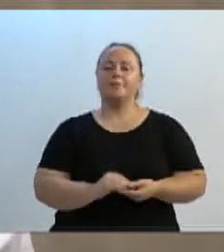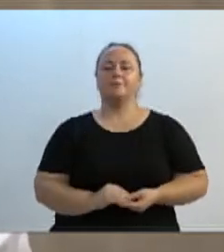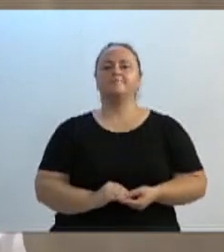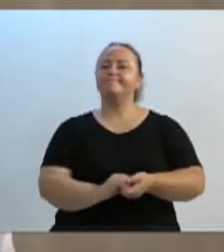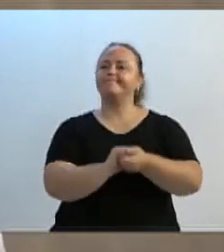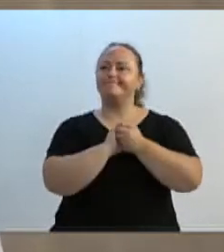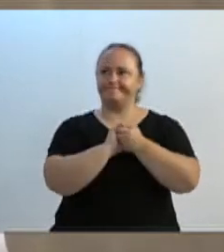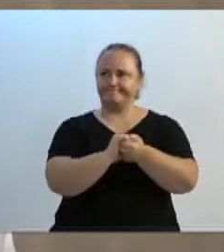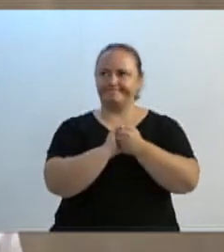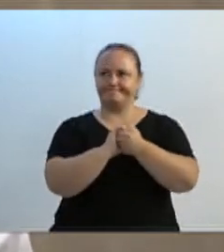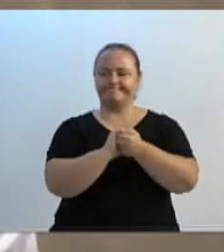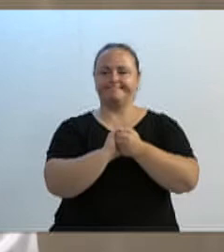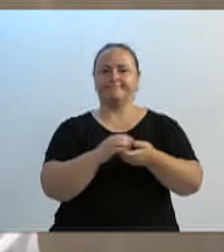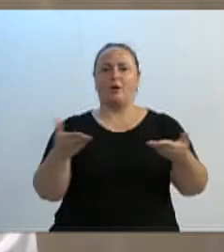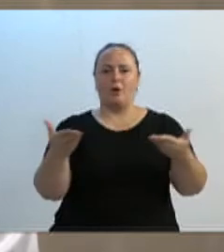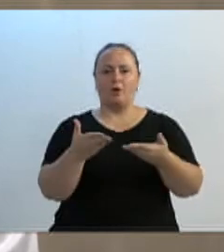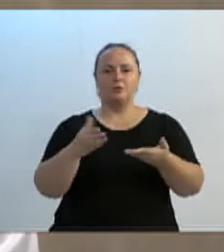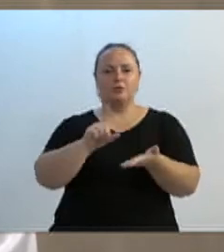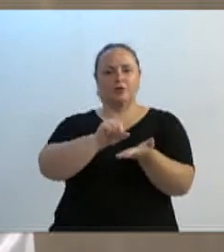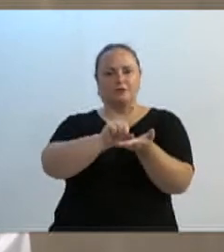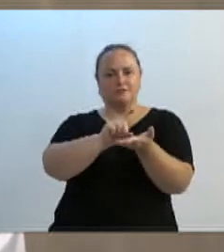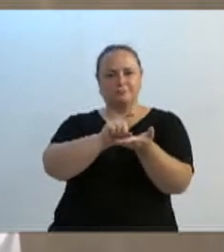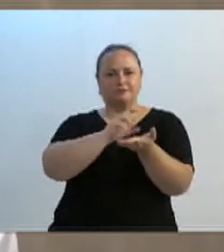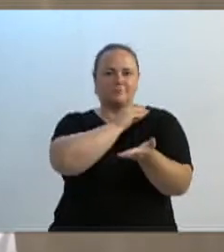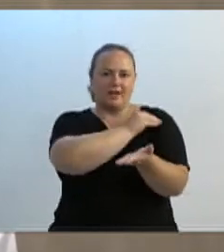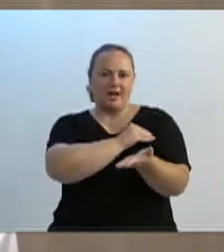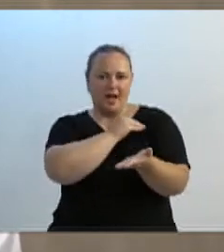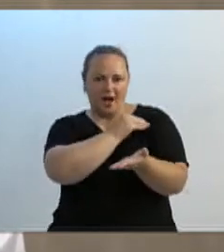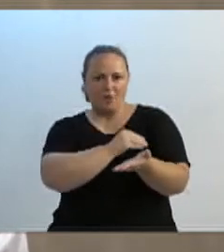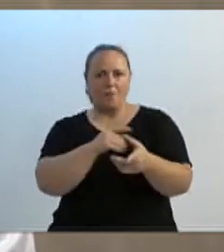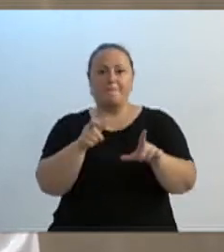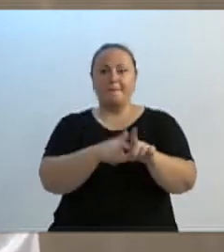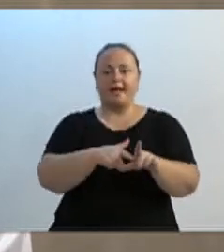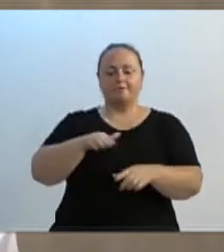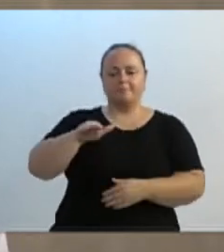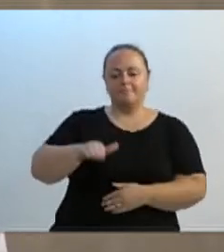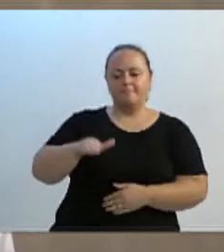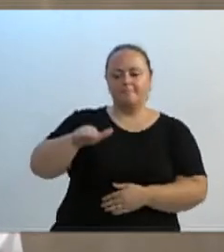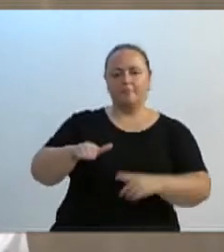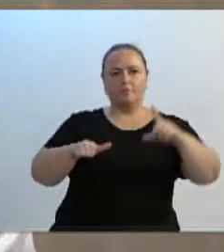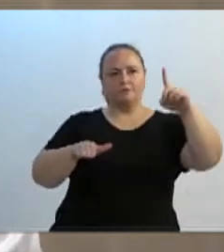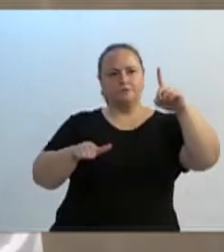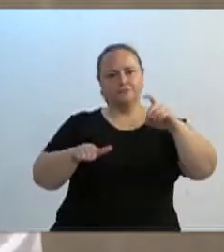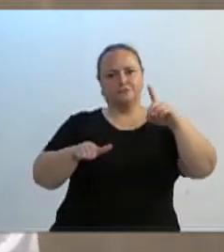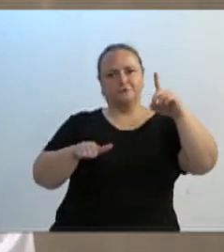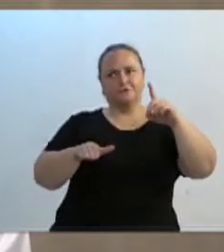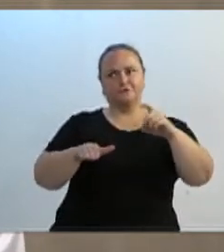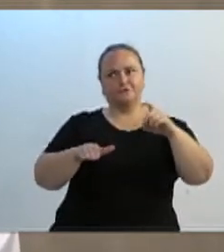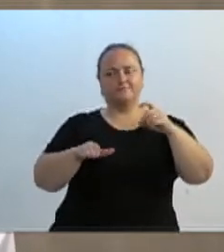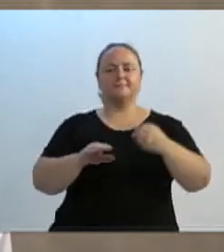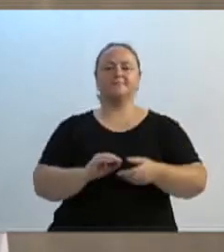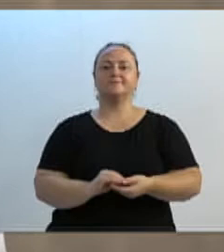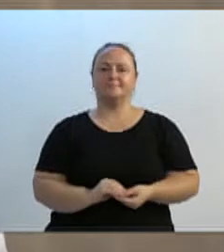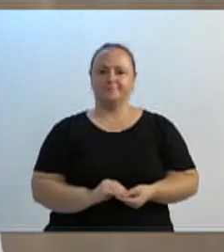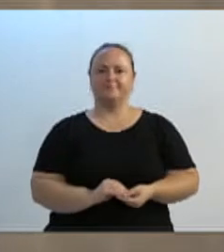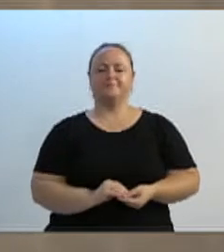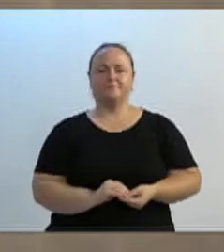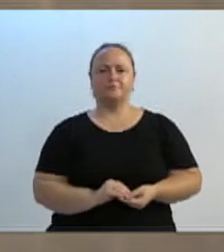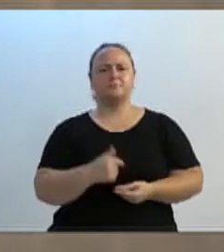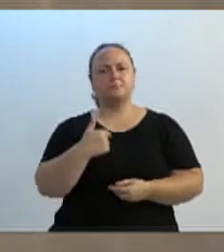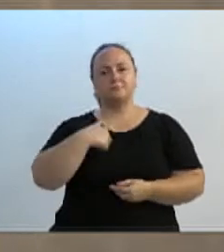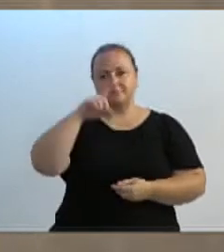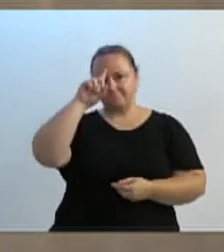essa questão do álcool gel, com o acionamento com o pedal. Até ali, acompanhando o seu pronunciamento, me veio uma